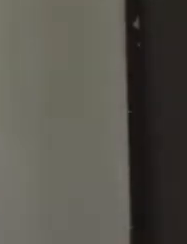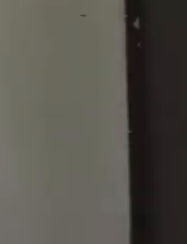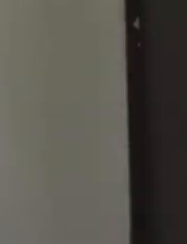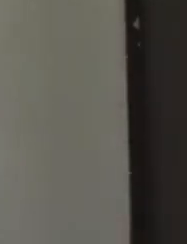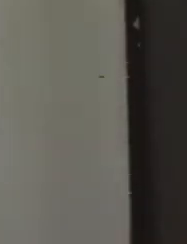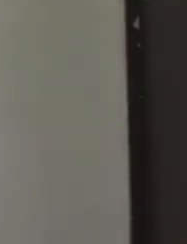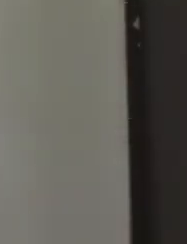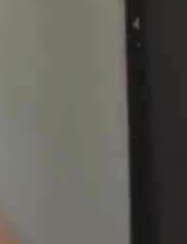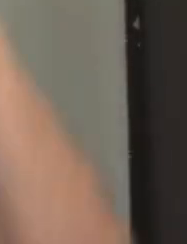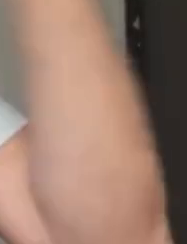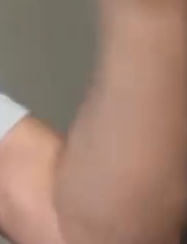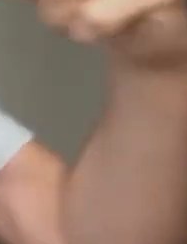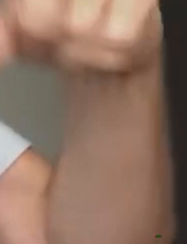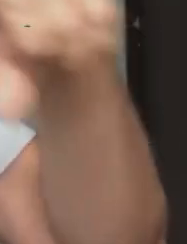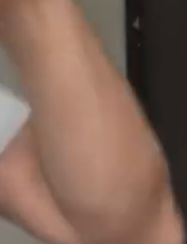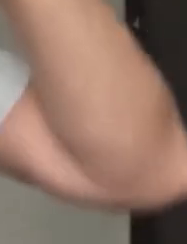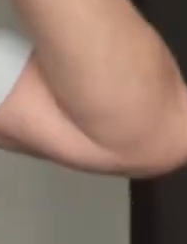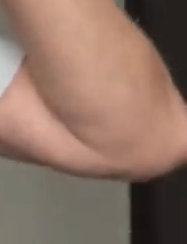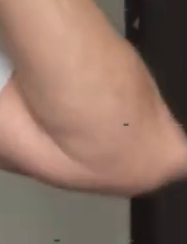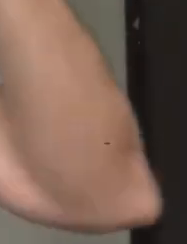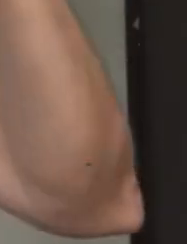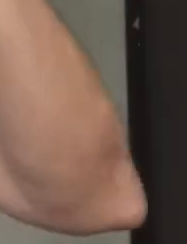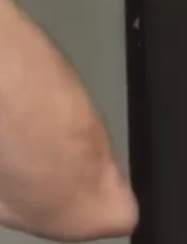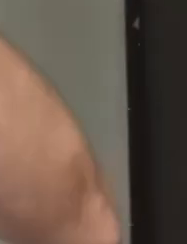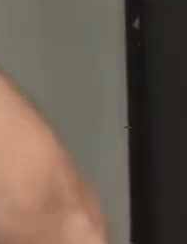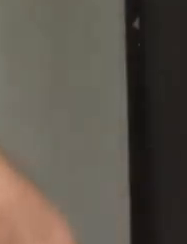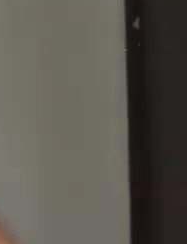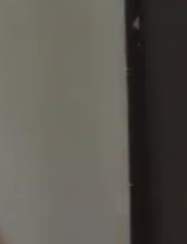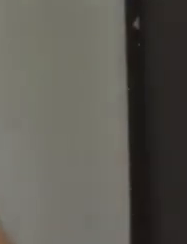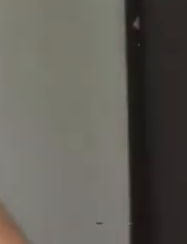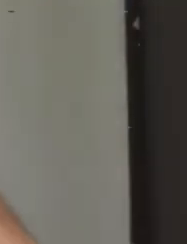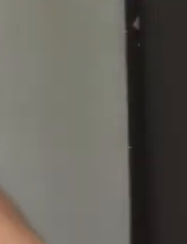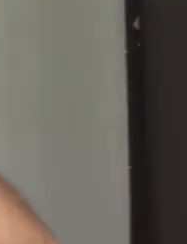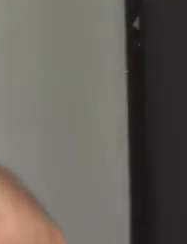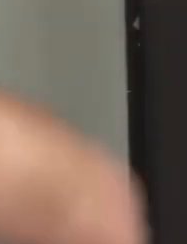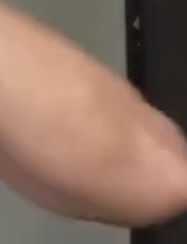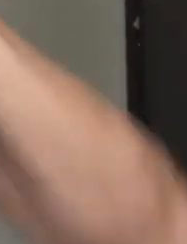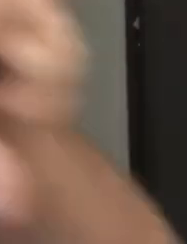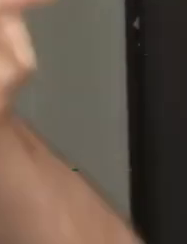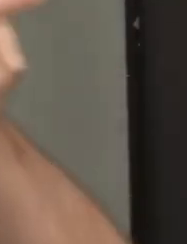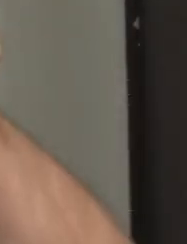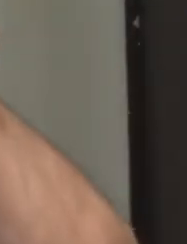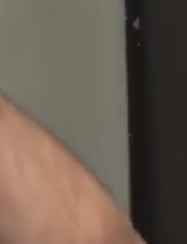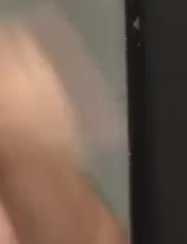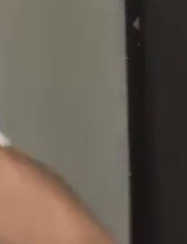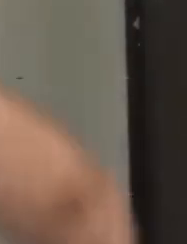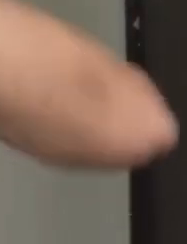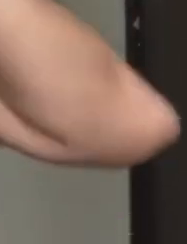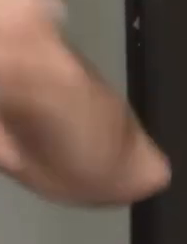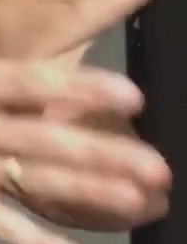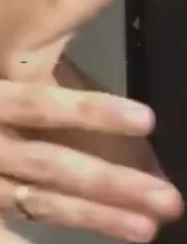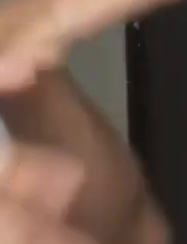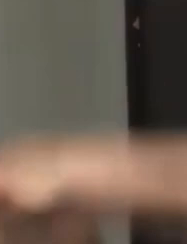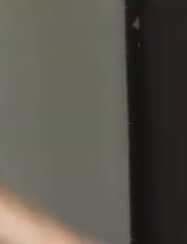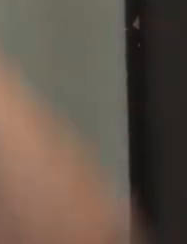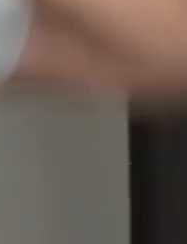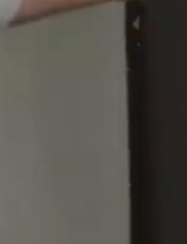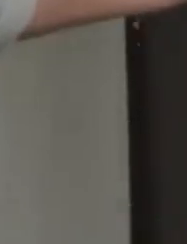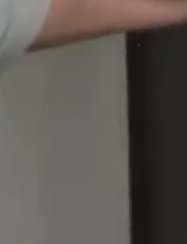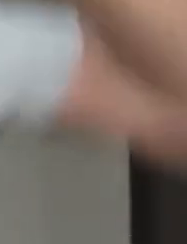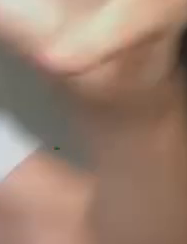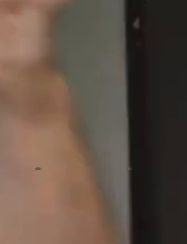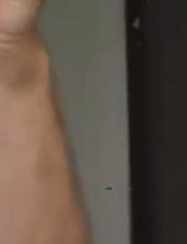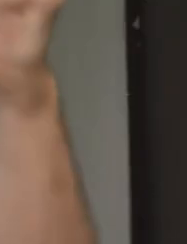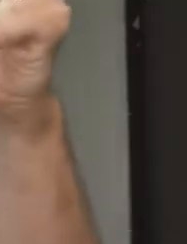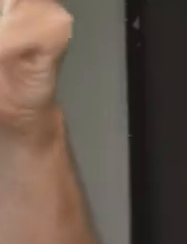da Mary Shelley e da Mary Wollstonecraft, né? A mãe da Mary Shelley, que é a criadora